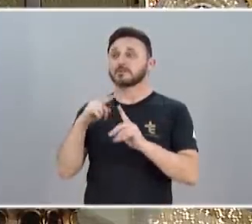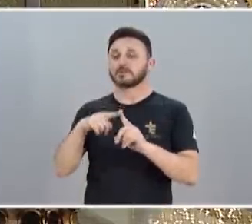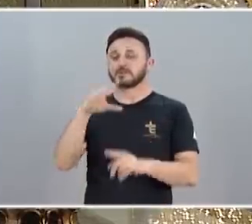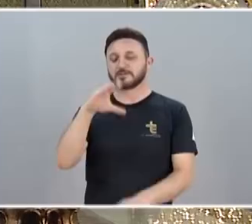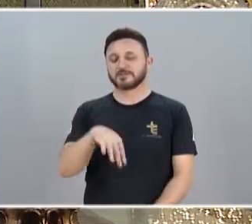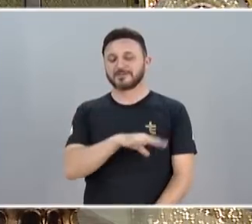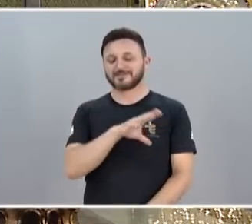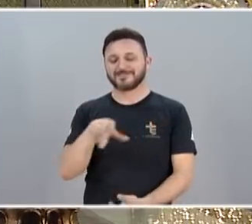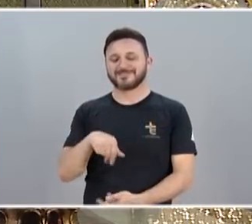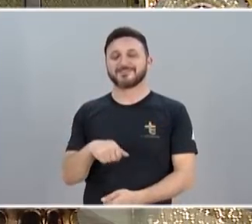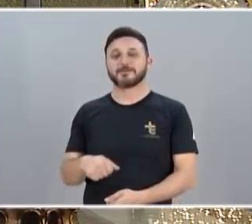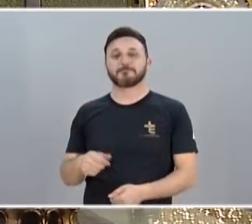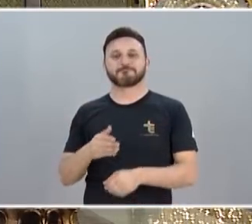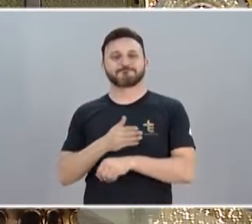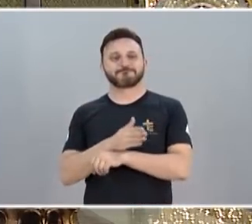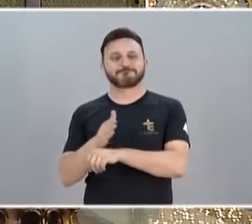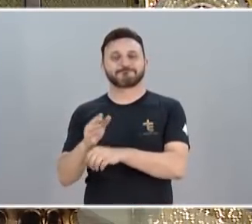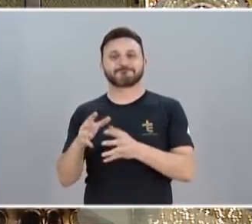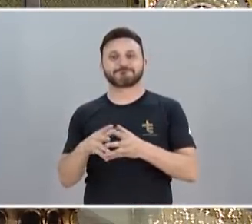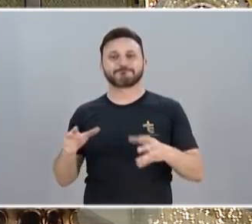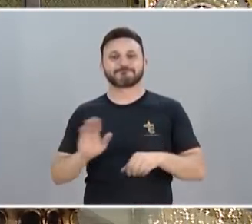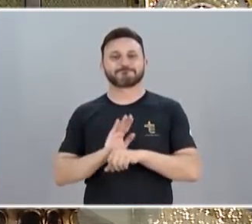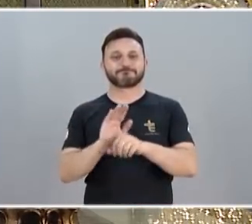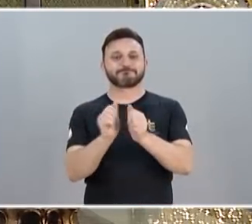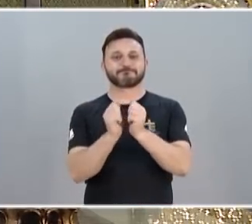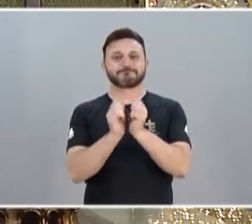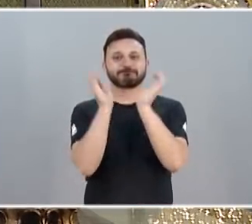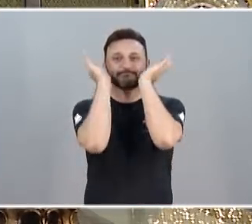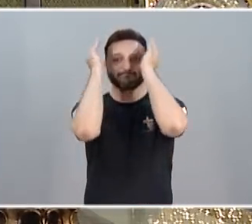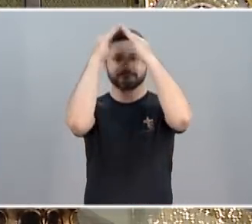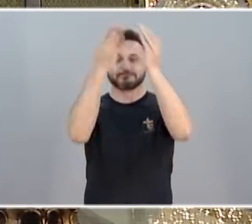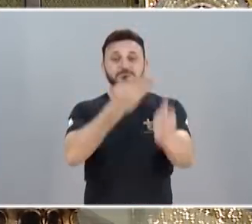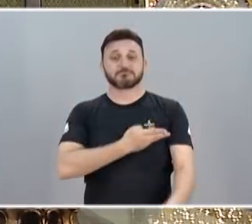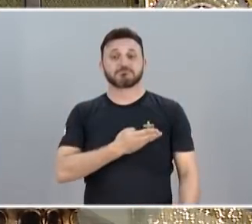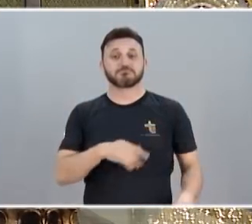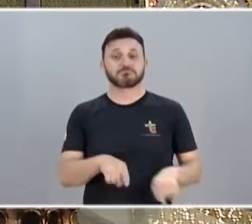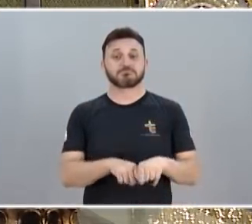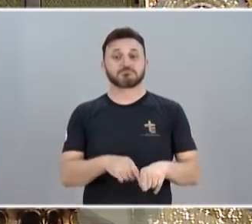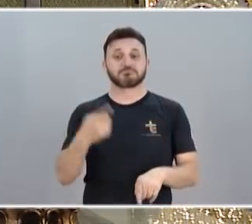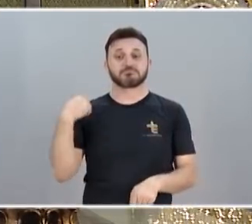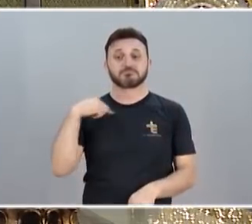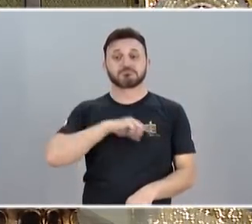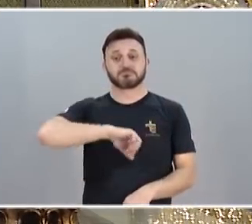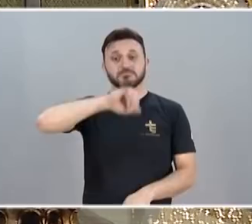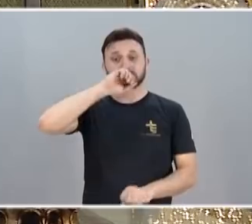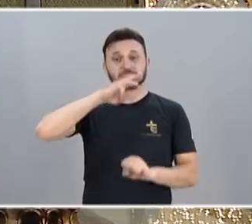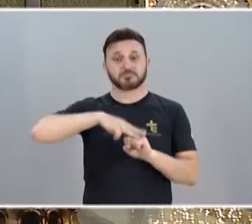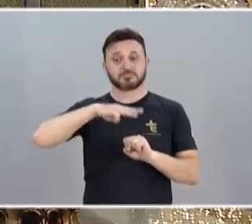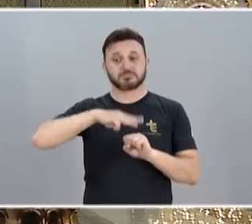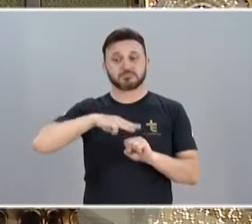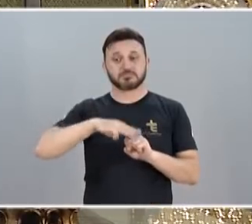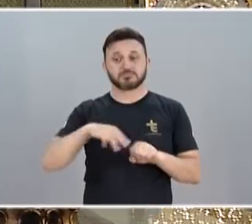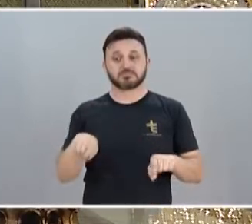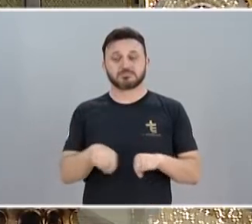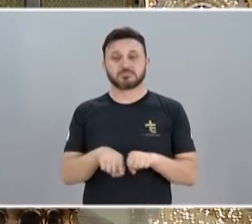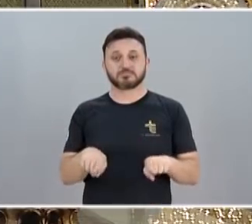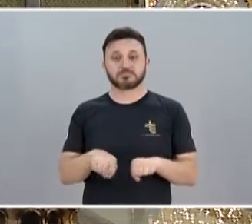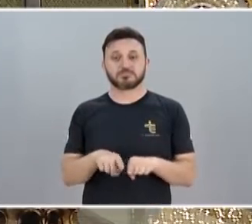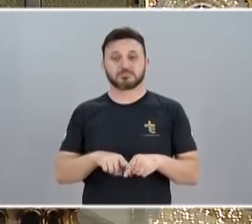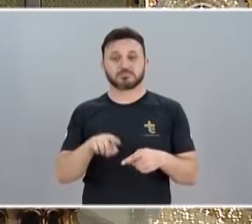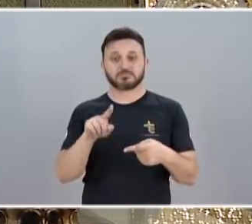faz presente pelo mundo inteiro, que ela cresça na caridade com o Papa Francisco, com o nosso arcebispo José Antônio